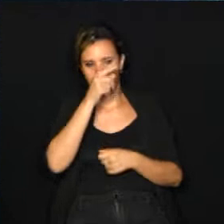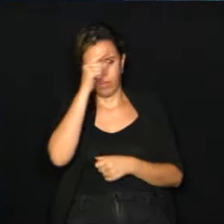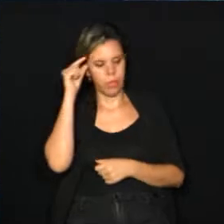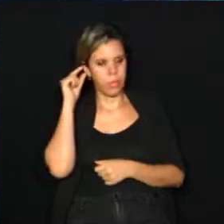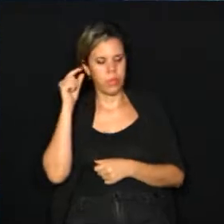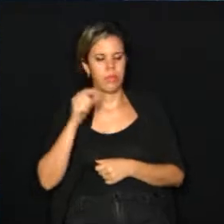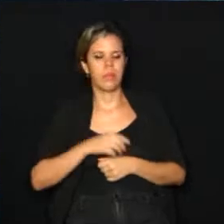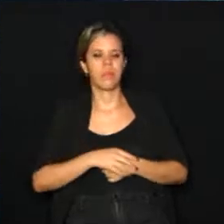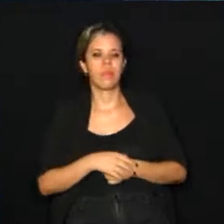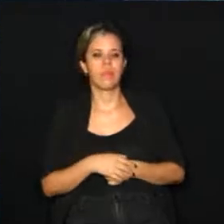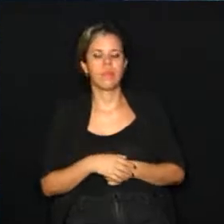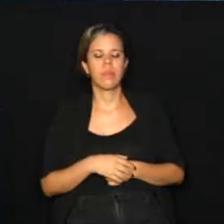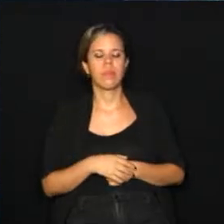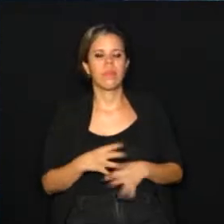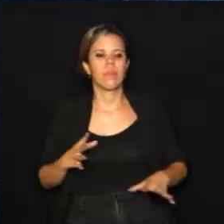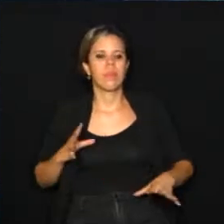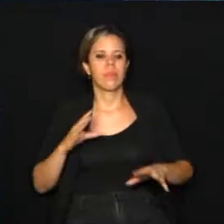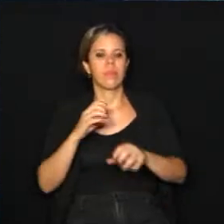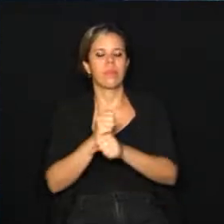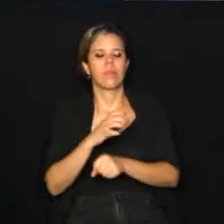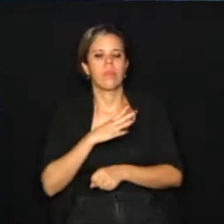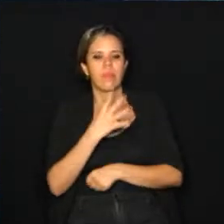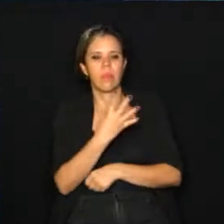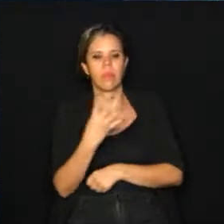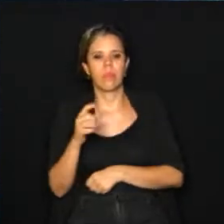Donizete. Então, nós somamos aqui na cidade